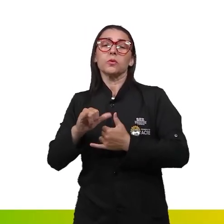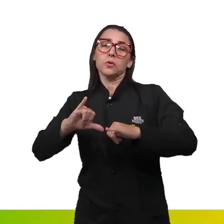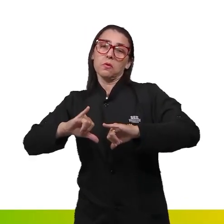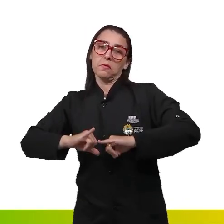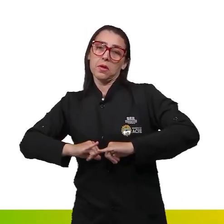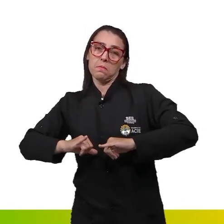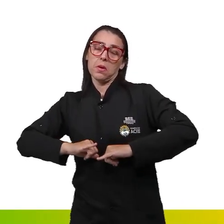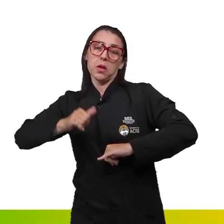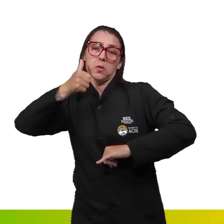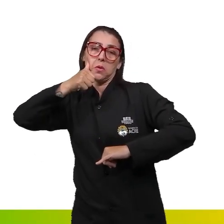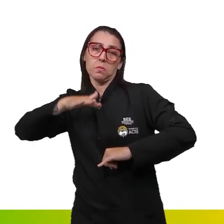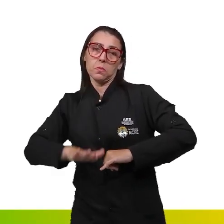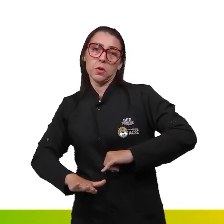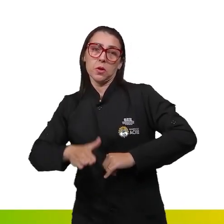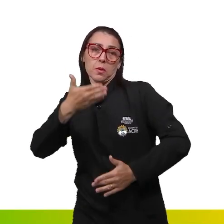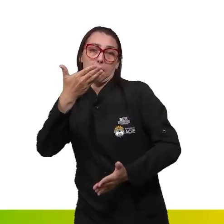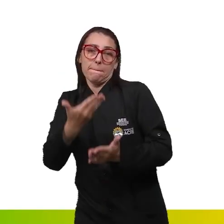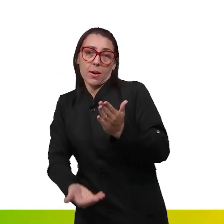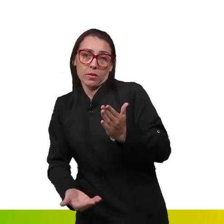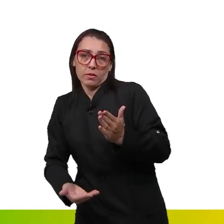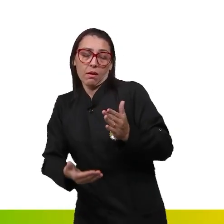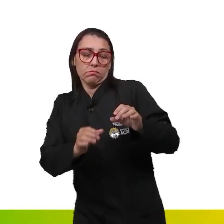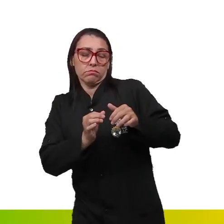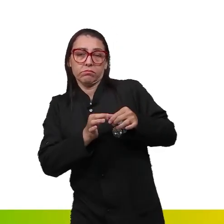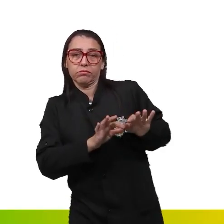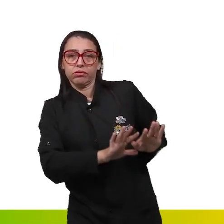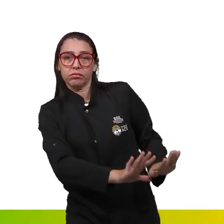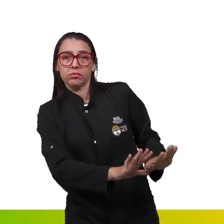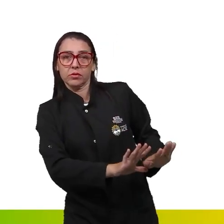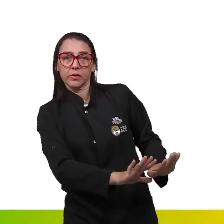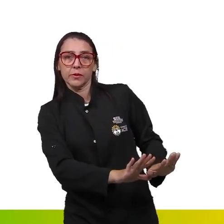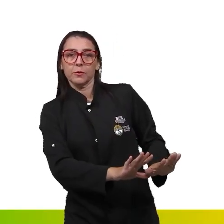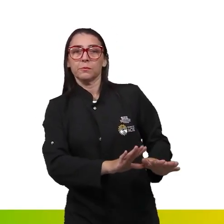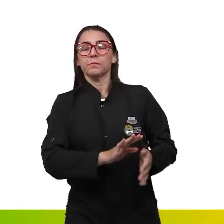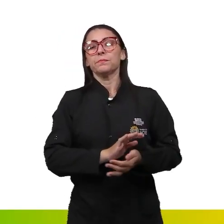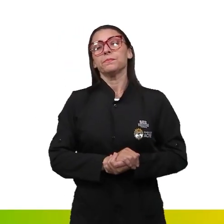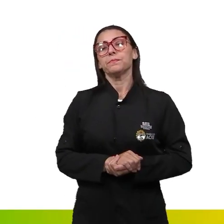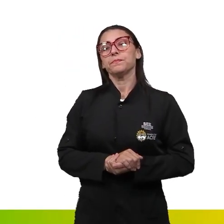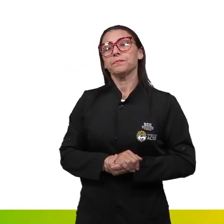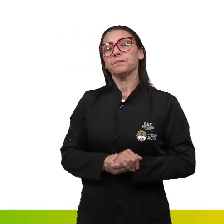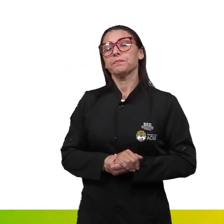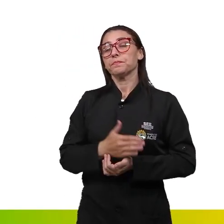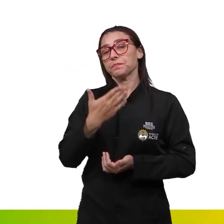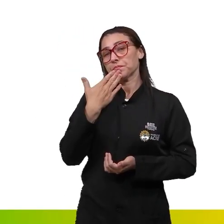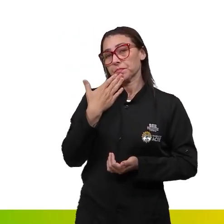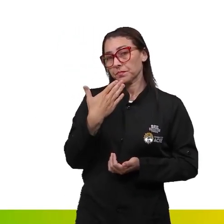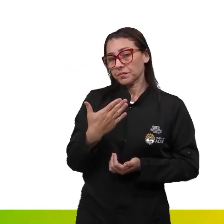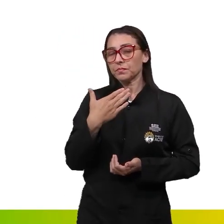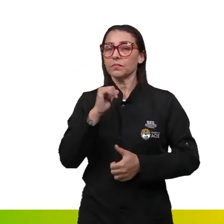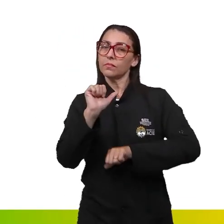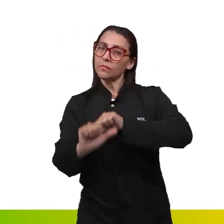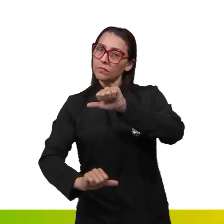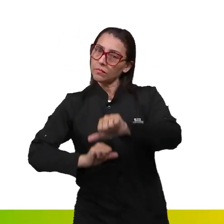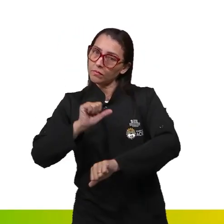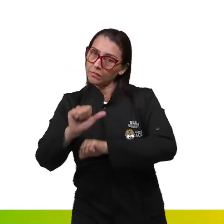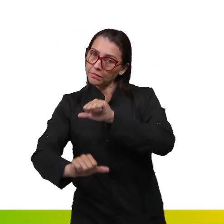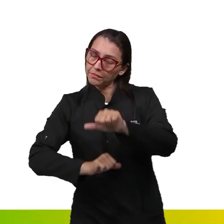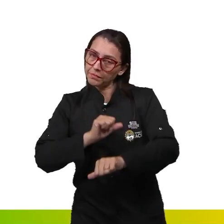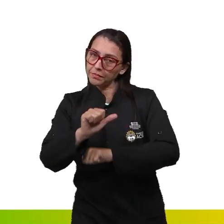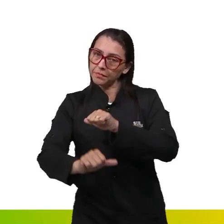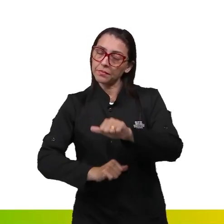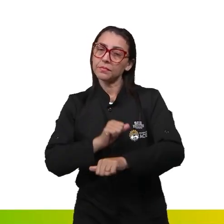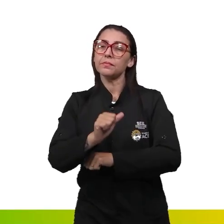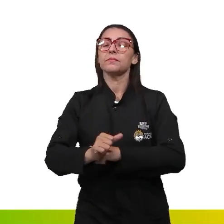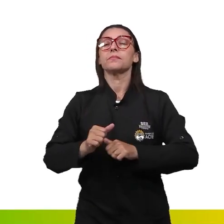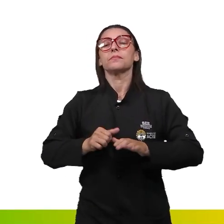seja, falamos aqui que as crianças elas foram abandonadas e desde então elas pediram-se para transformar em